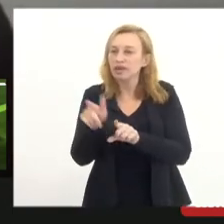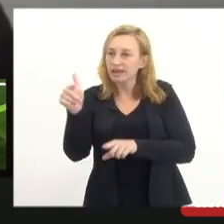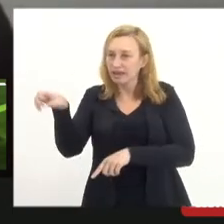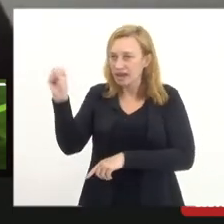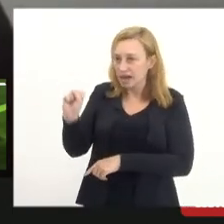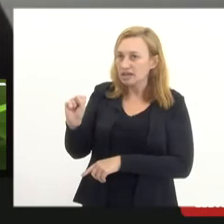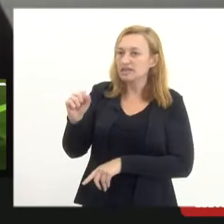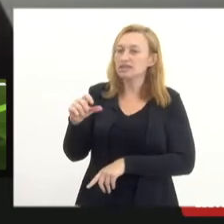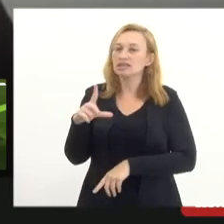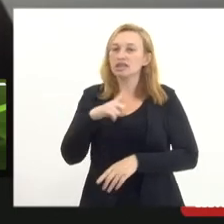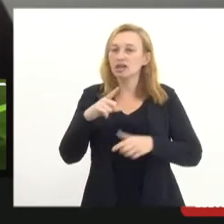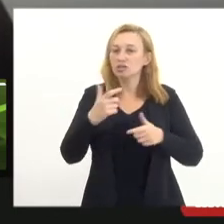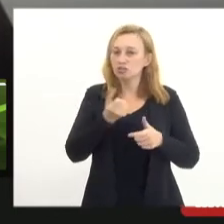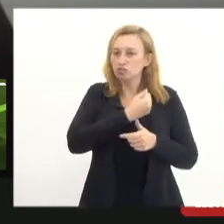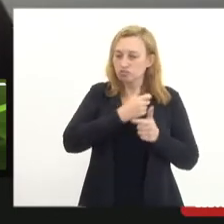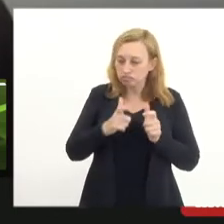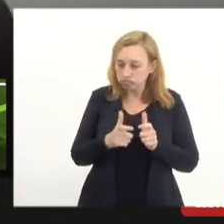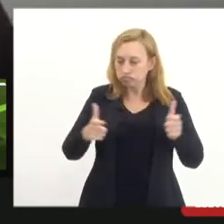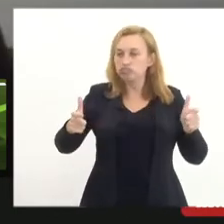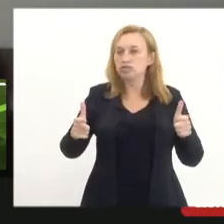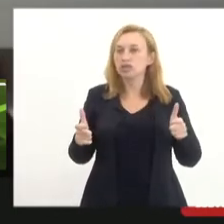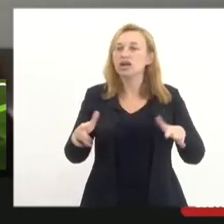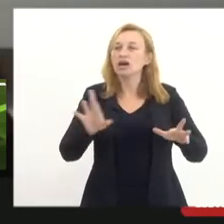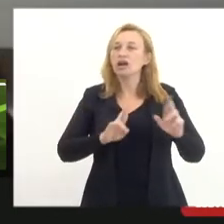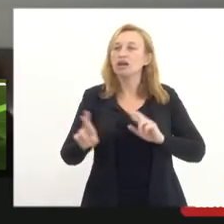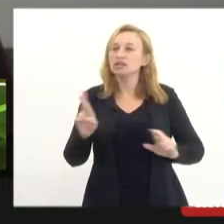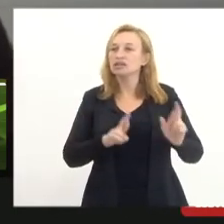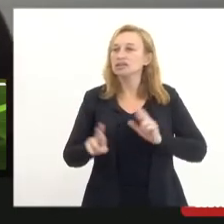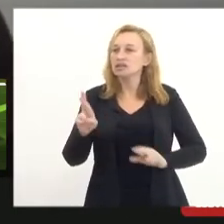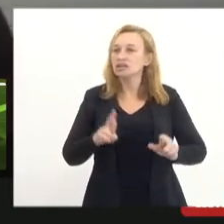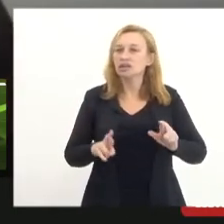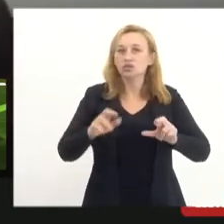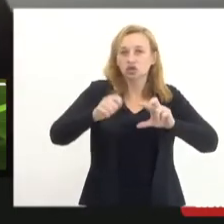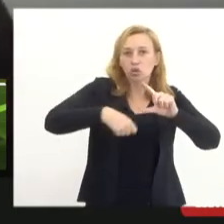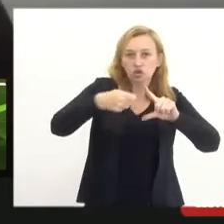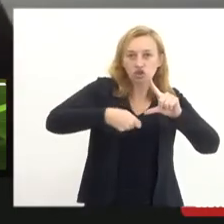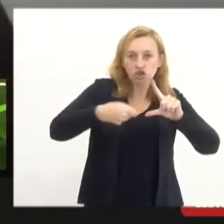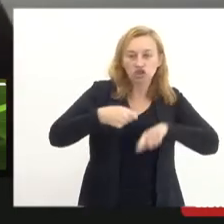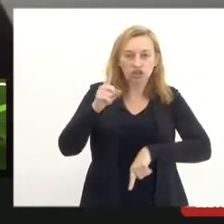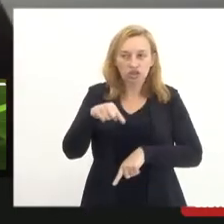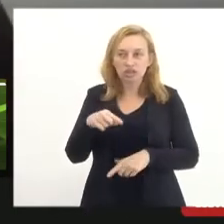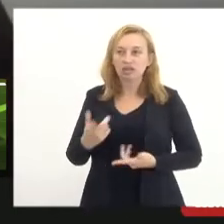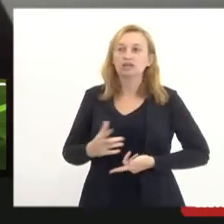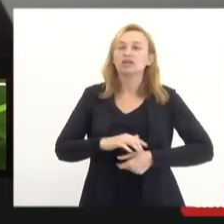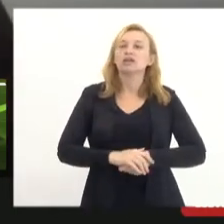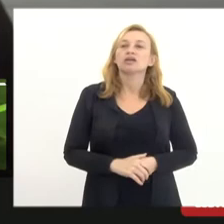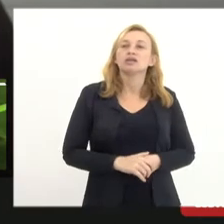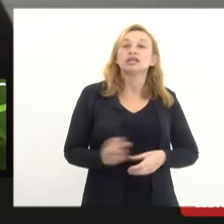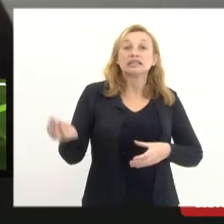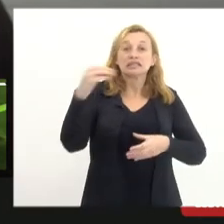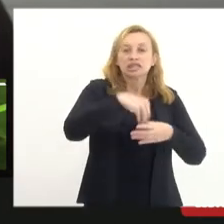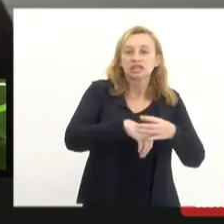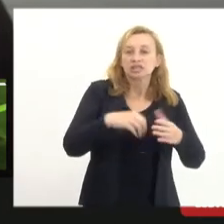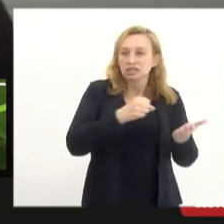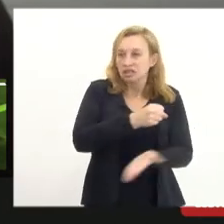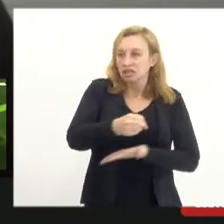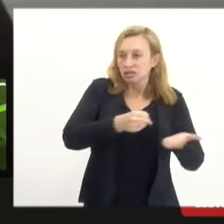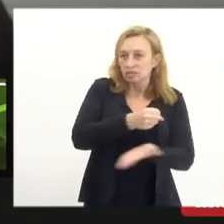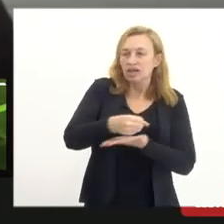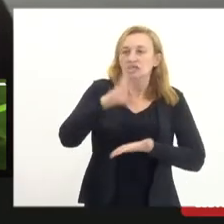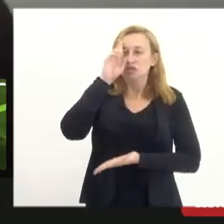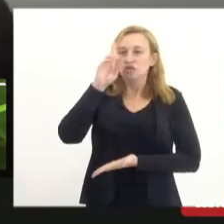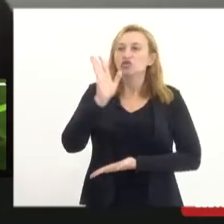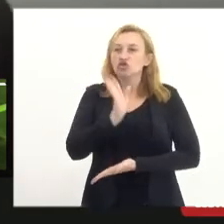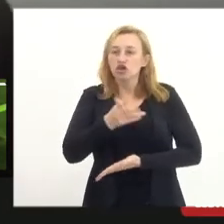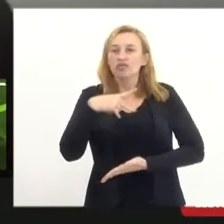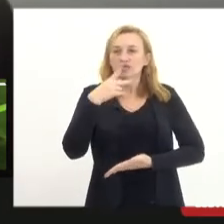relativamente amplo e robusto com relação à questão de logística. Dentro das bases que o senhor citou,